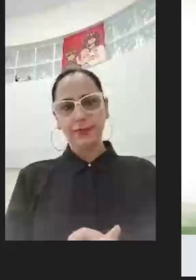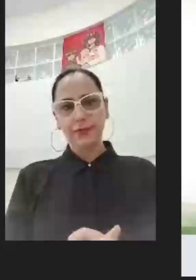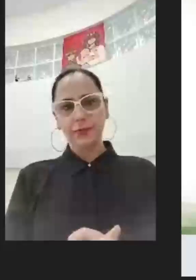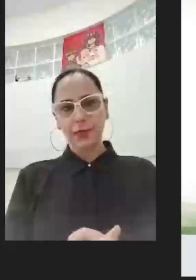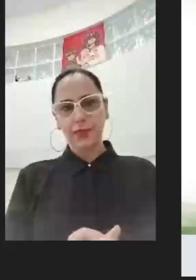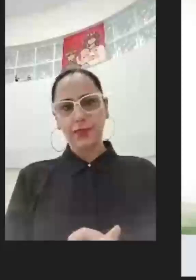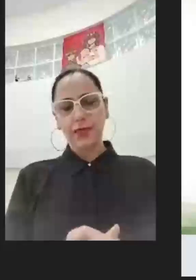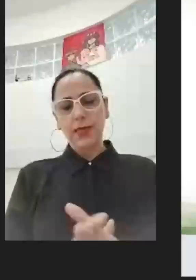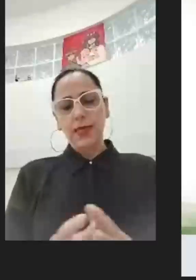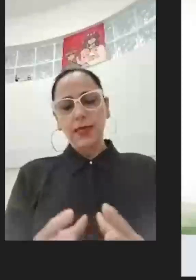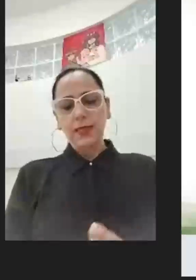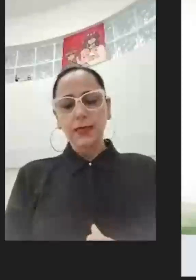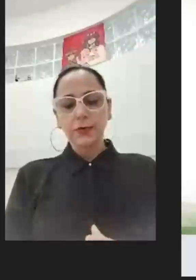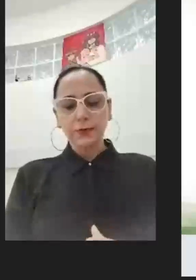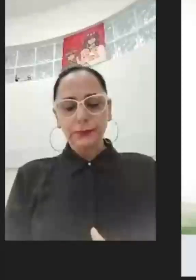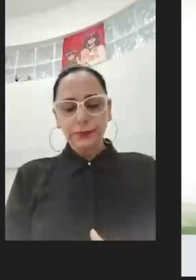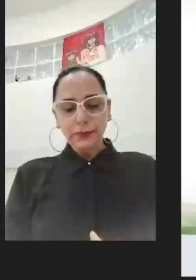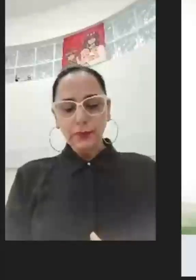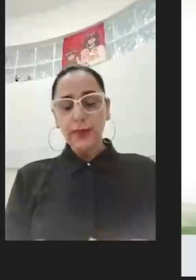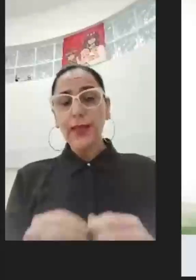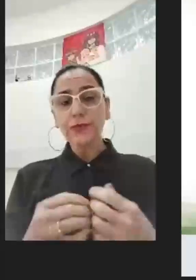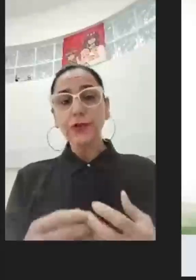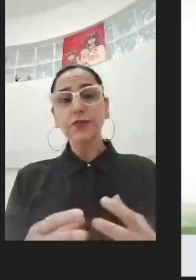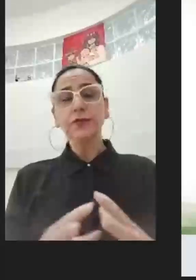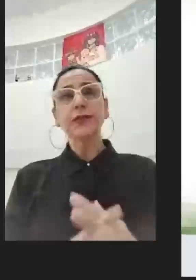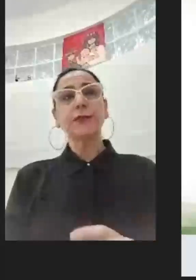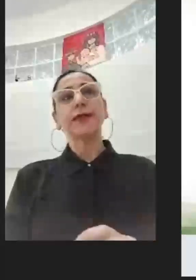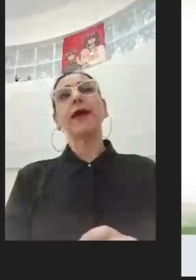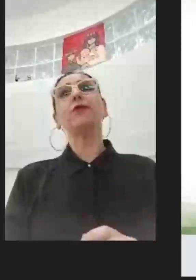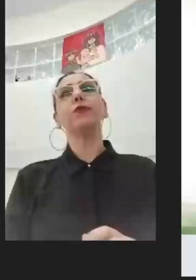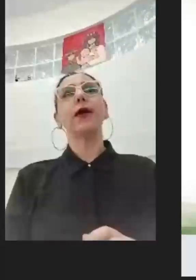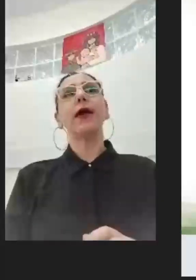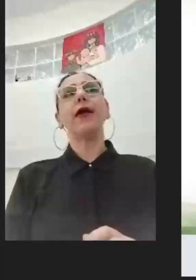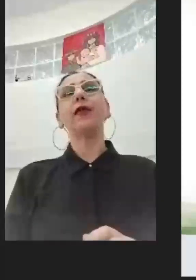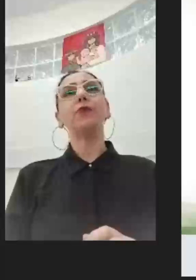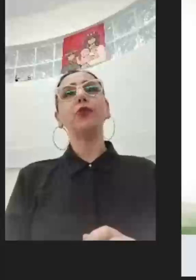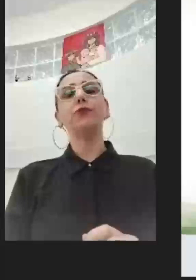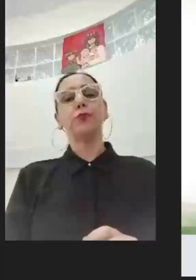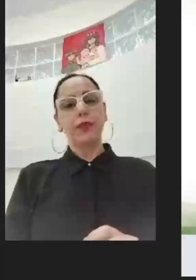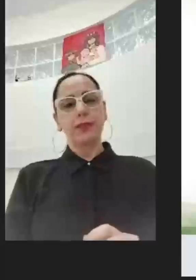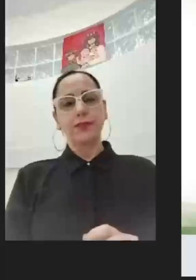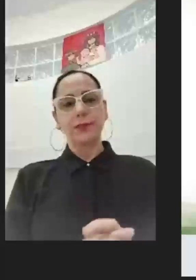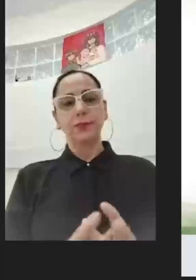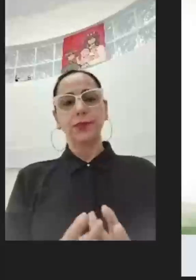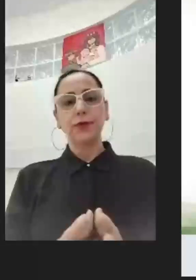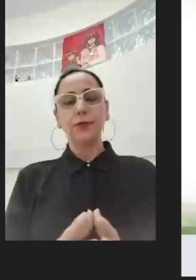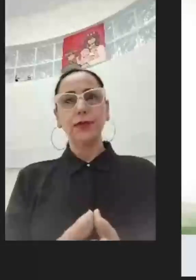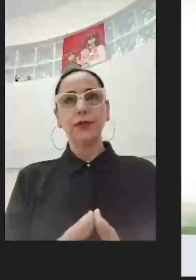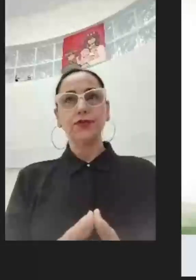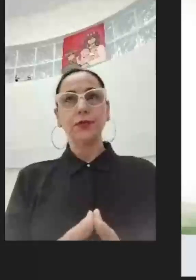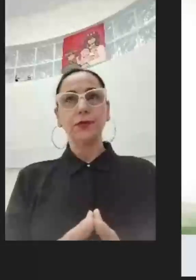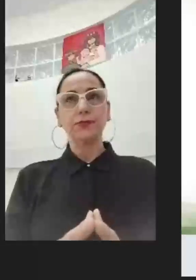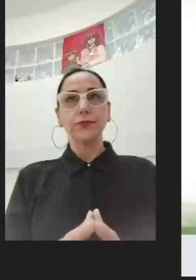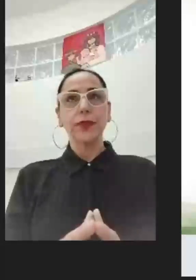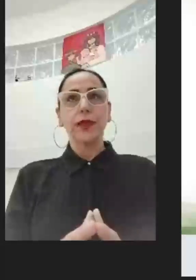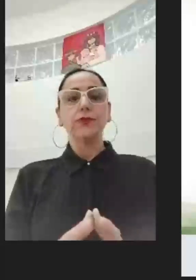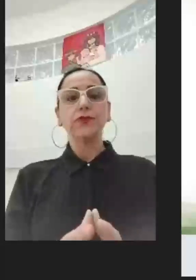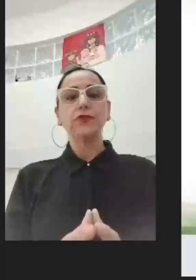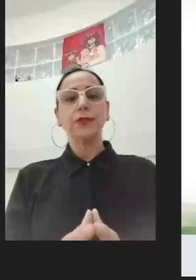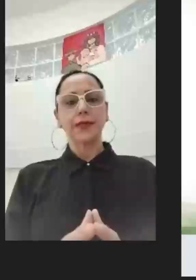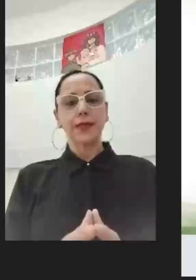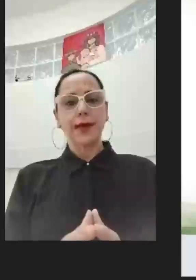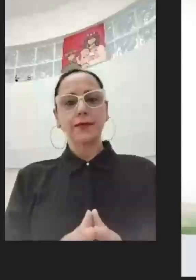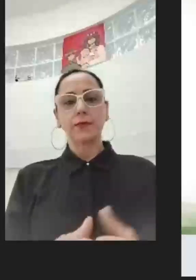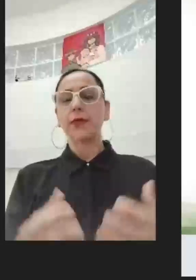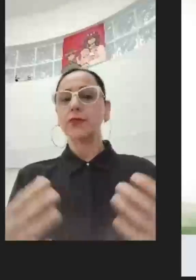nosso sangue, entendeu? Transmite. Então, a história do leite materno, ela é muito bonita, assim, porque ela é uma